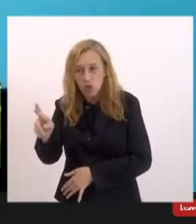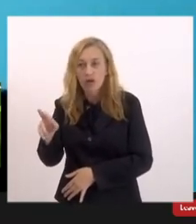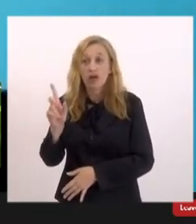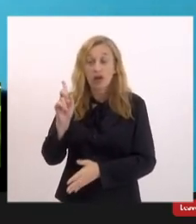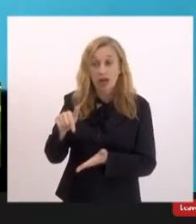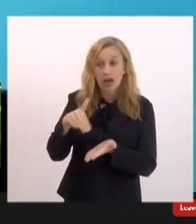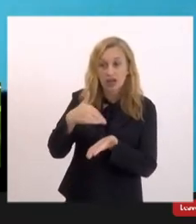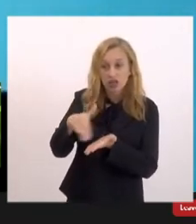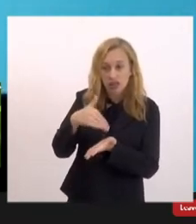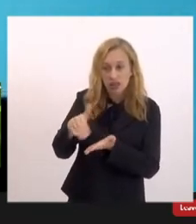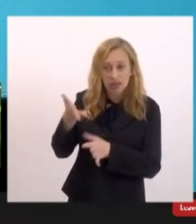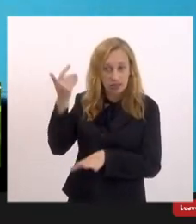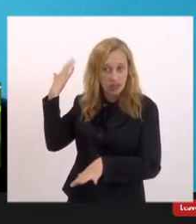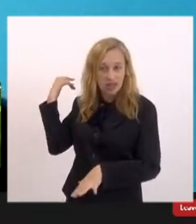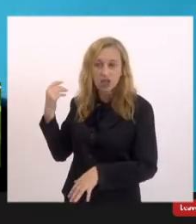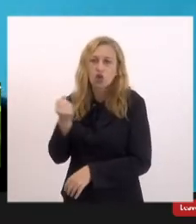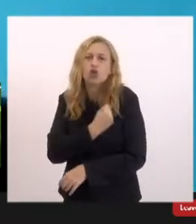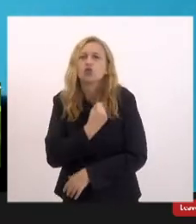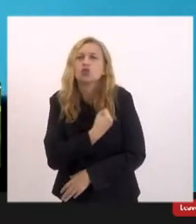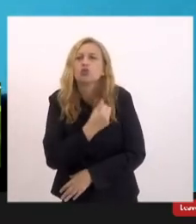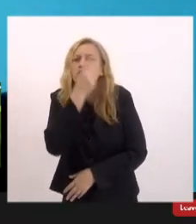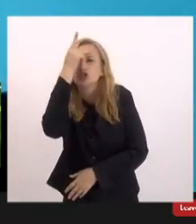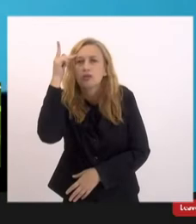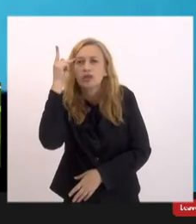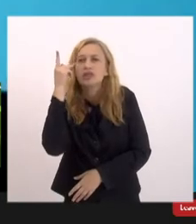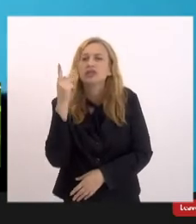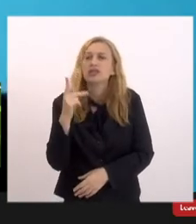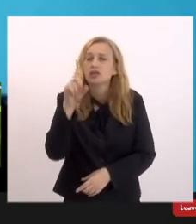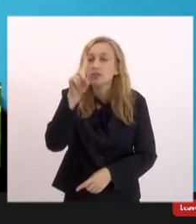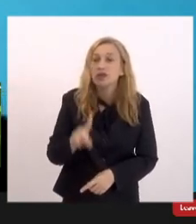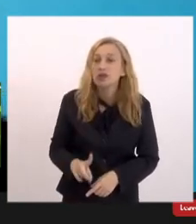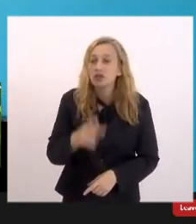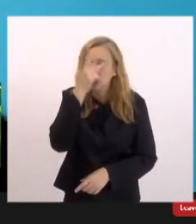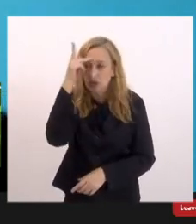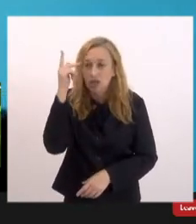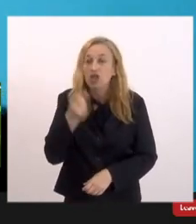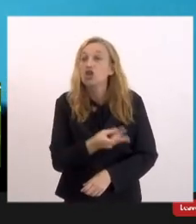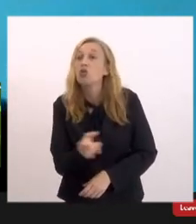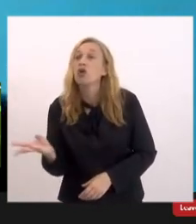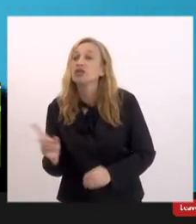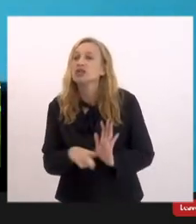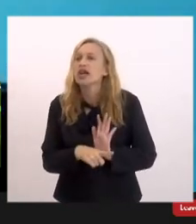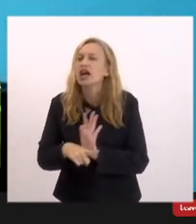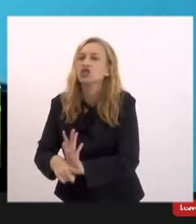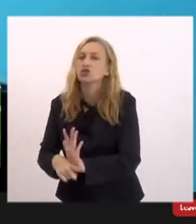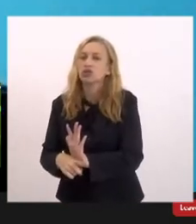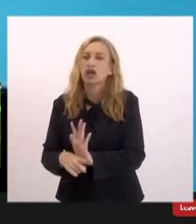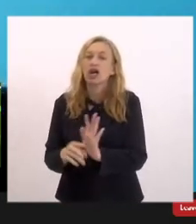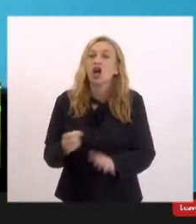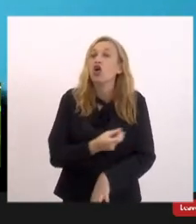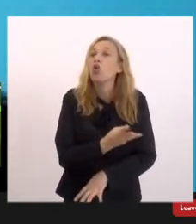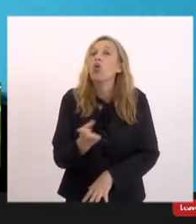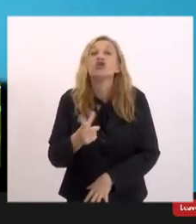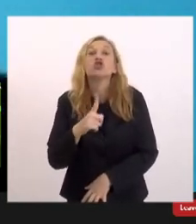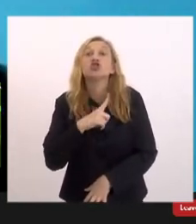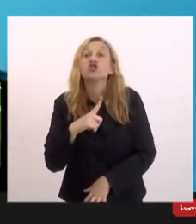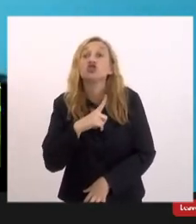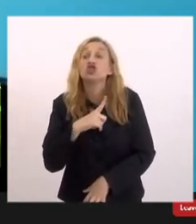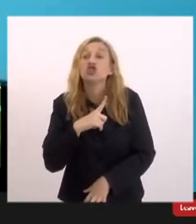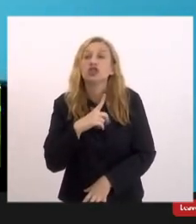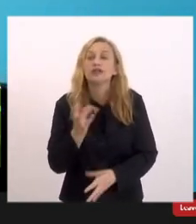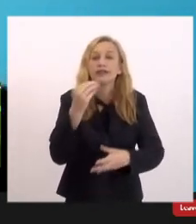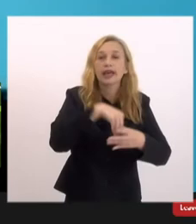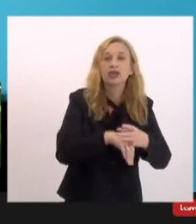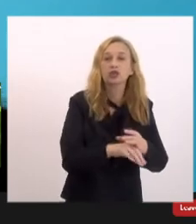os números, né, de pessoas com deficiência, quantas eram assistidas, quantas tinham por